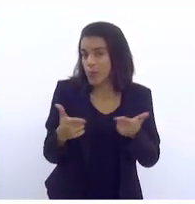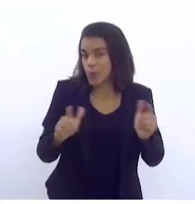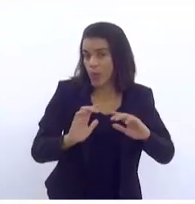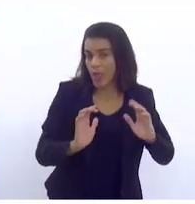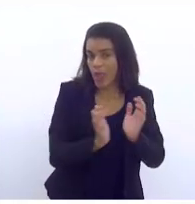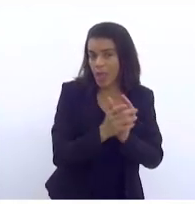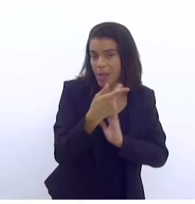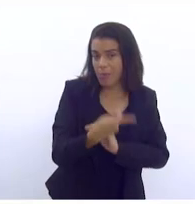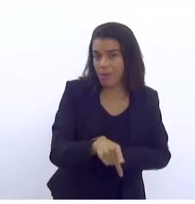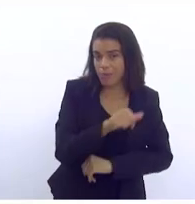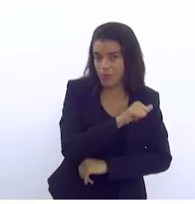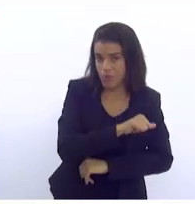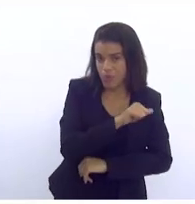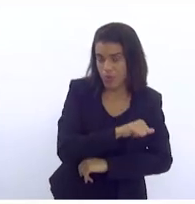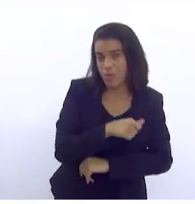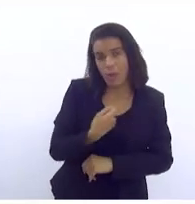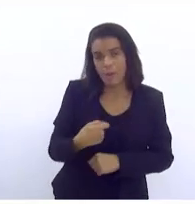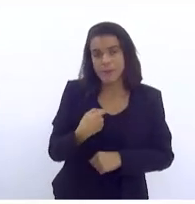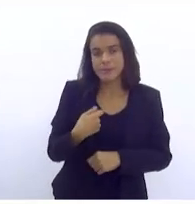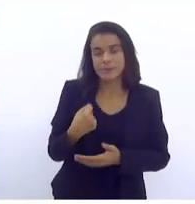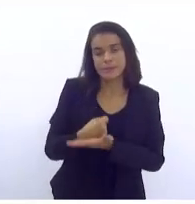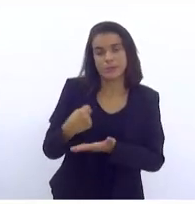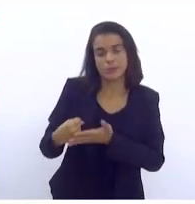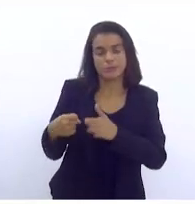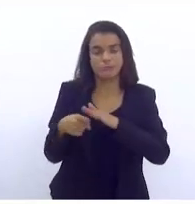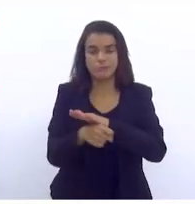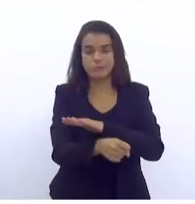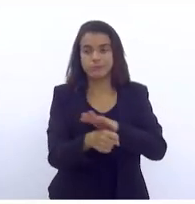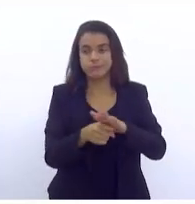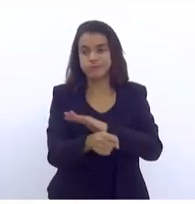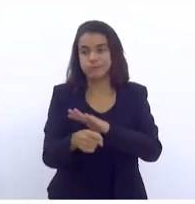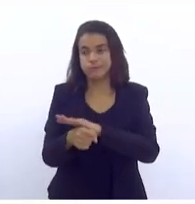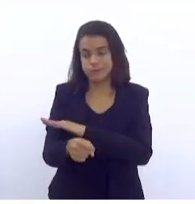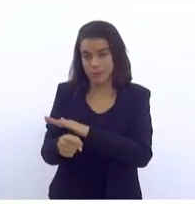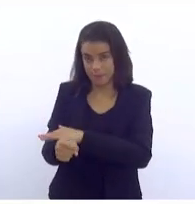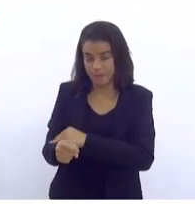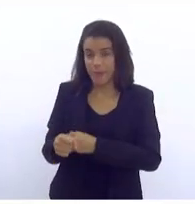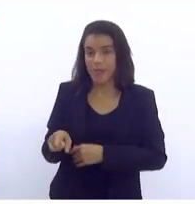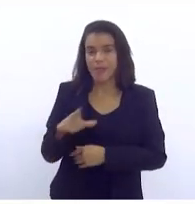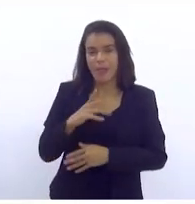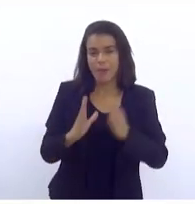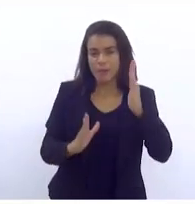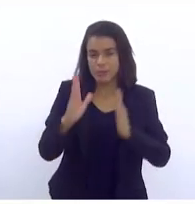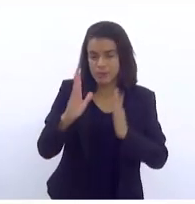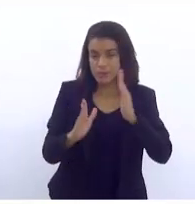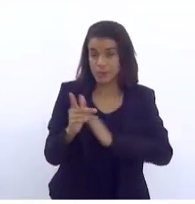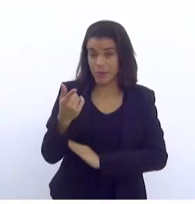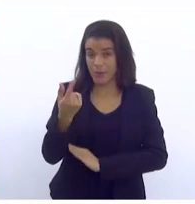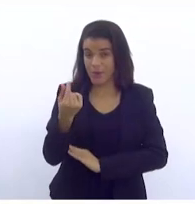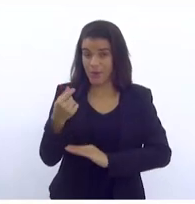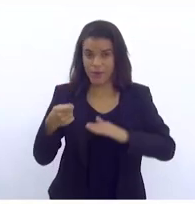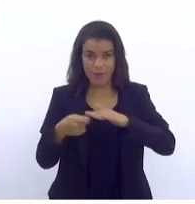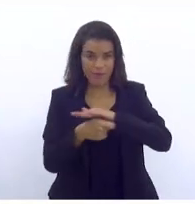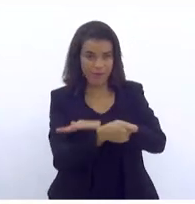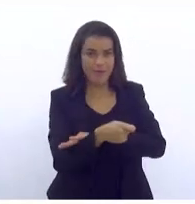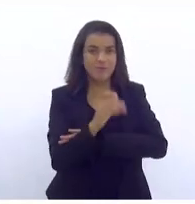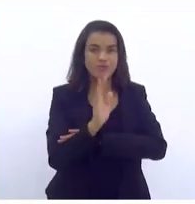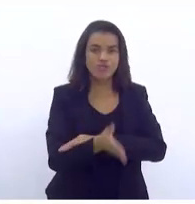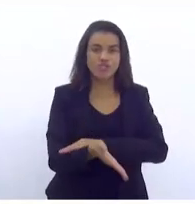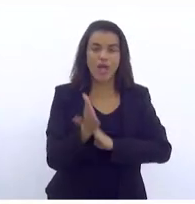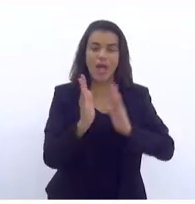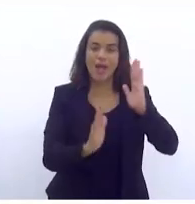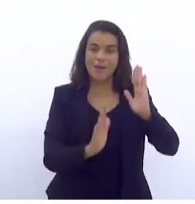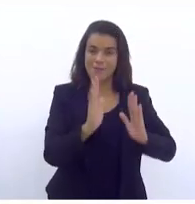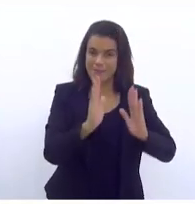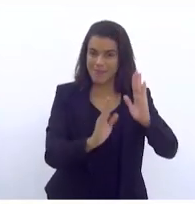aqui no Rio de Janeiro né então elas contratam e a gente tem uma estimativa que com os investimentos que tão previstos